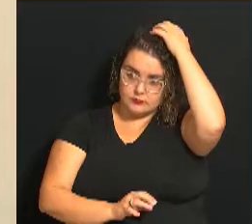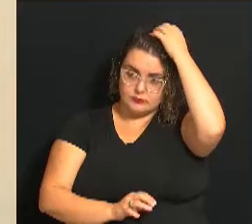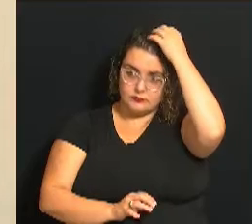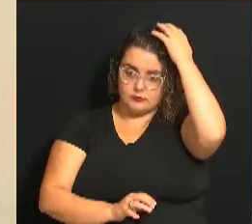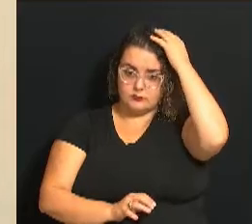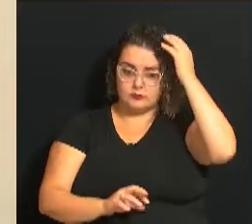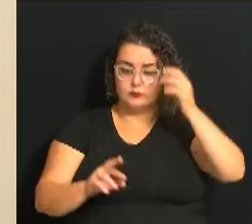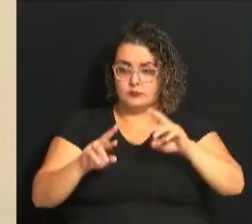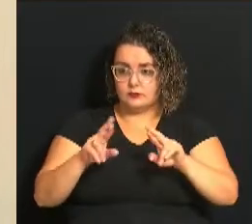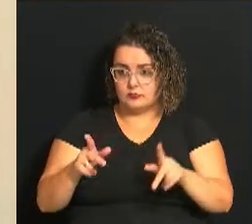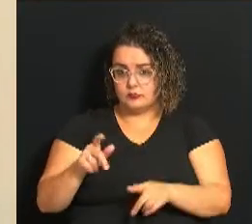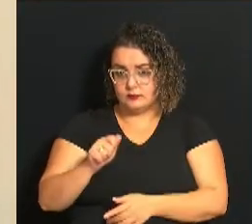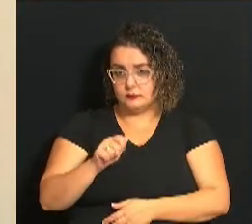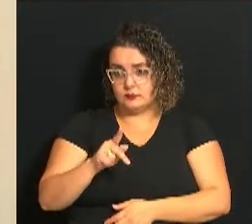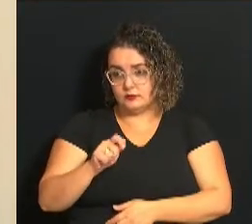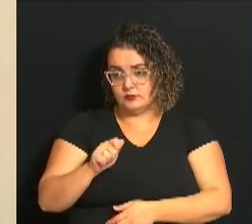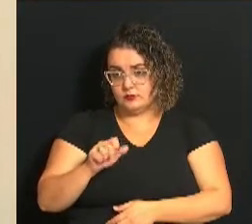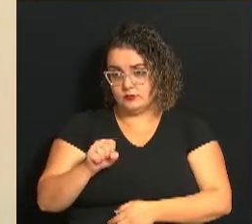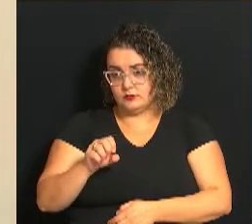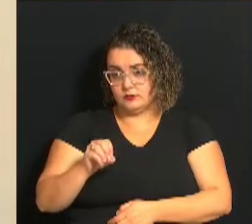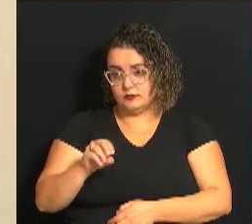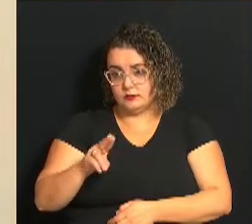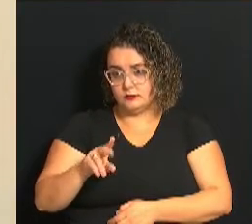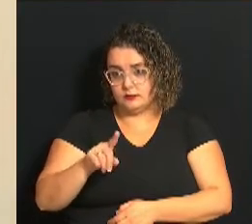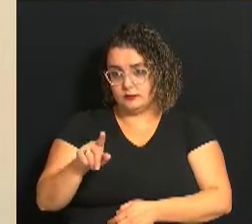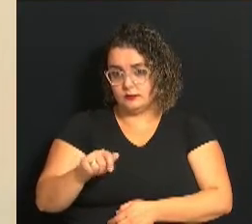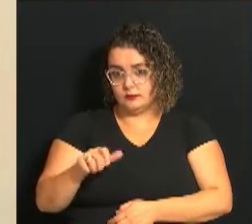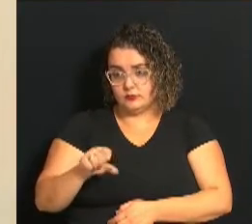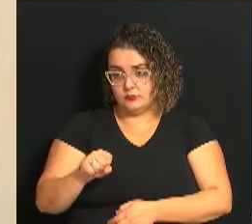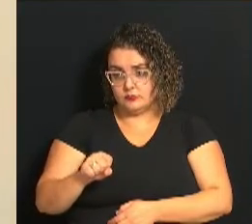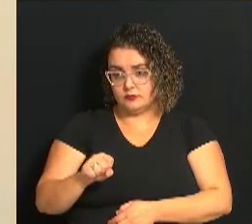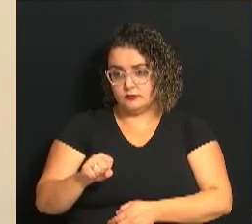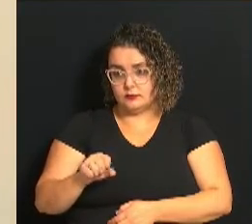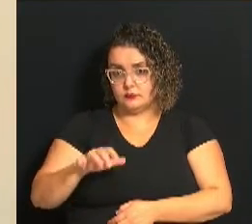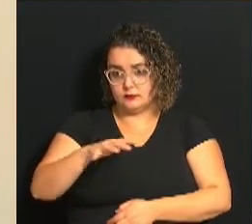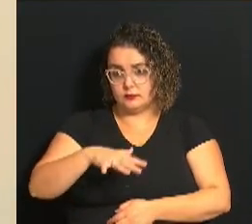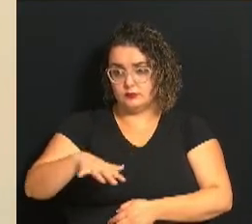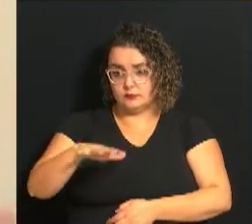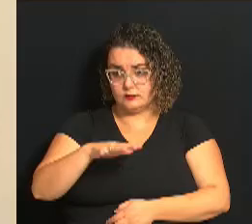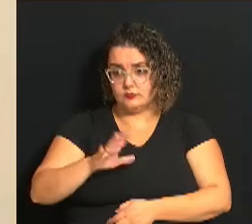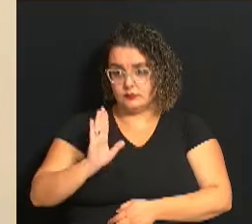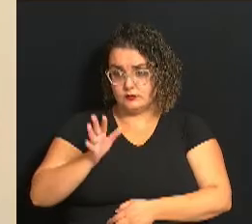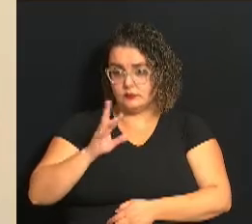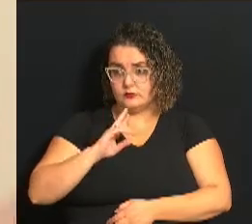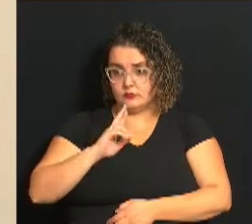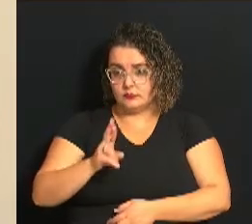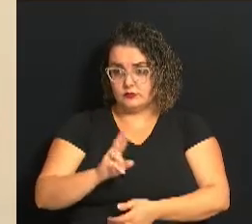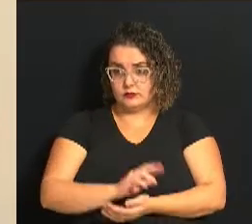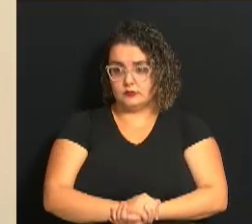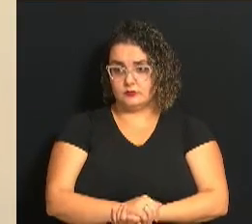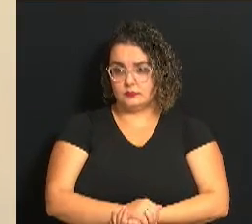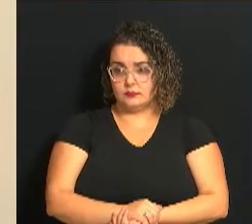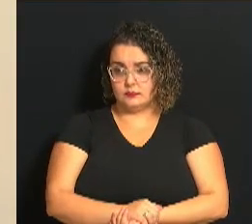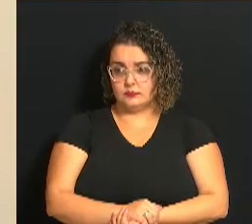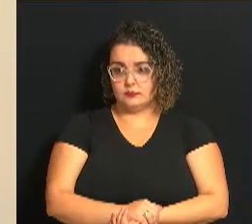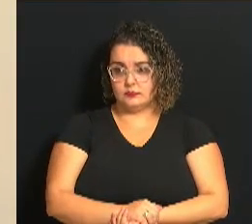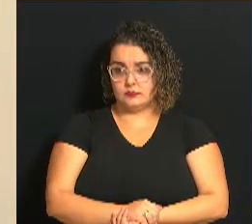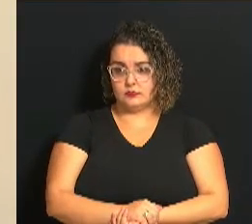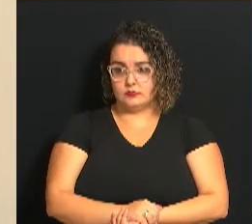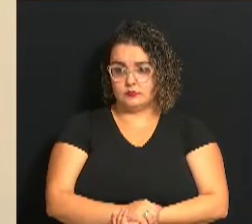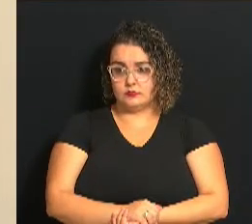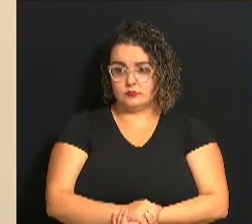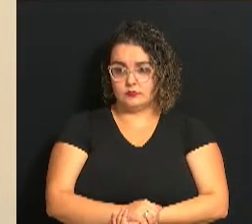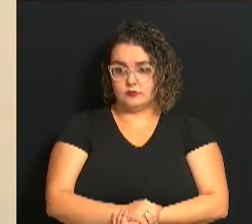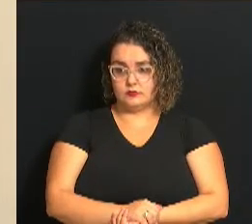APA de Sousas, né, da APA de Campinas, que é a região de Sousas, já respondendo uma das perguntas que